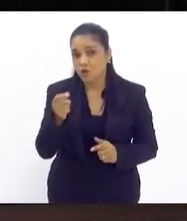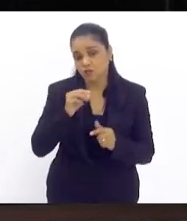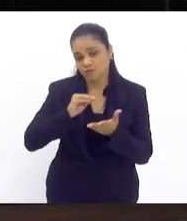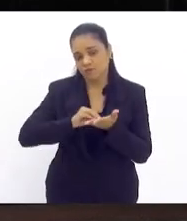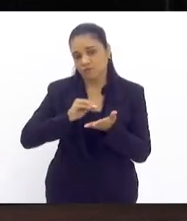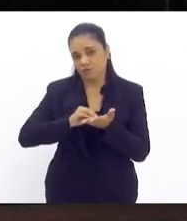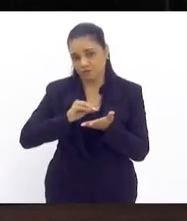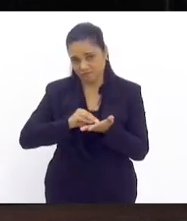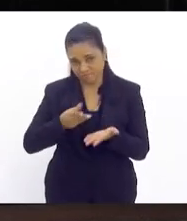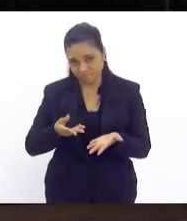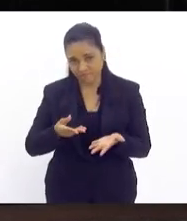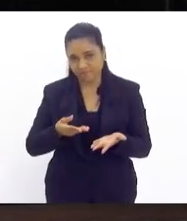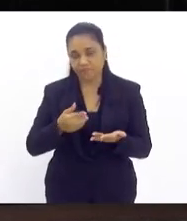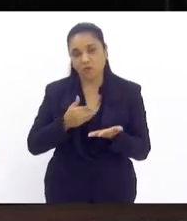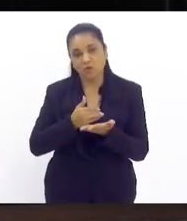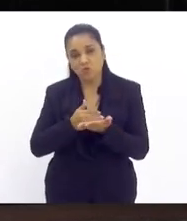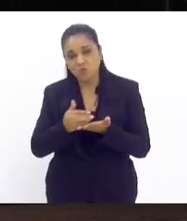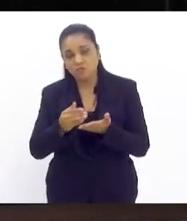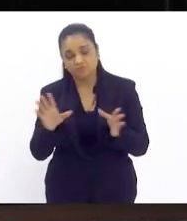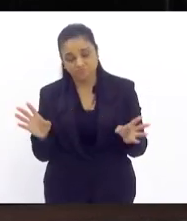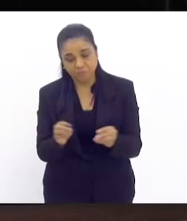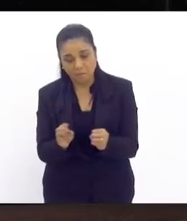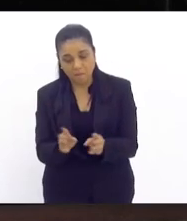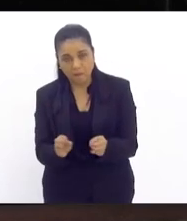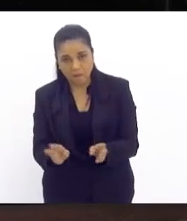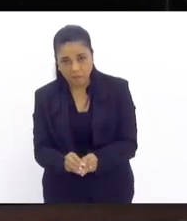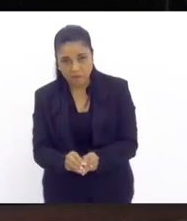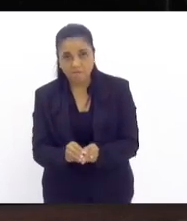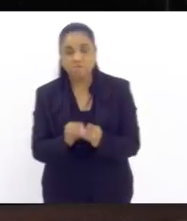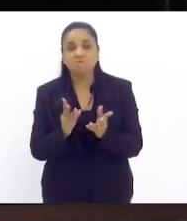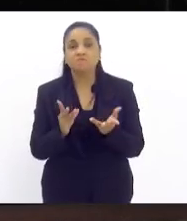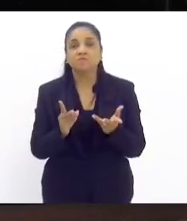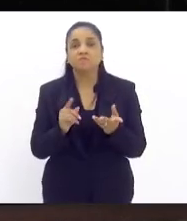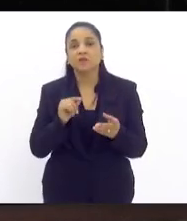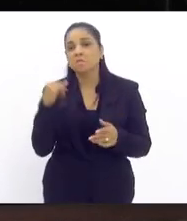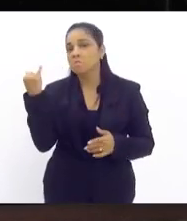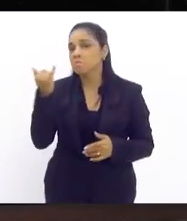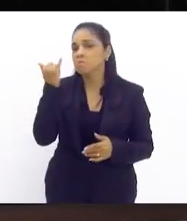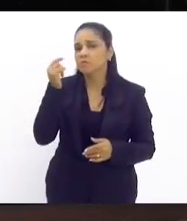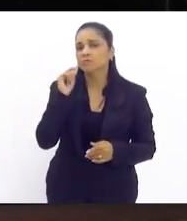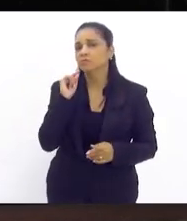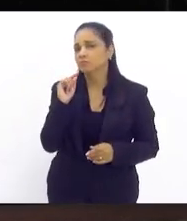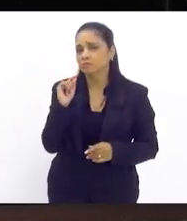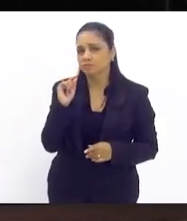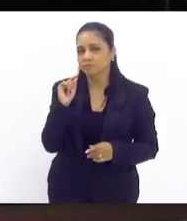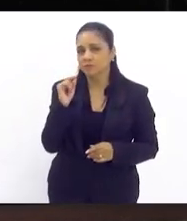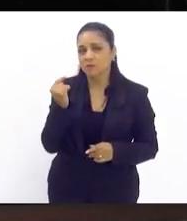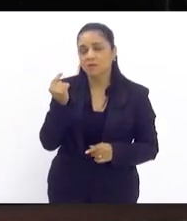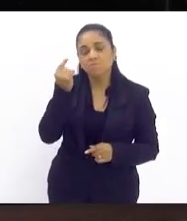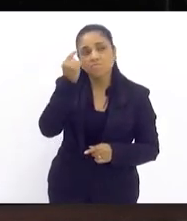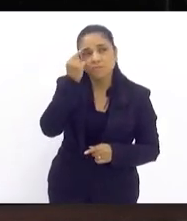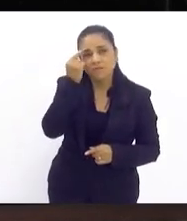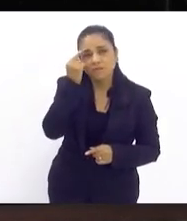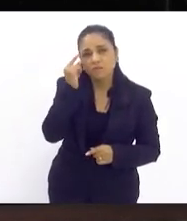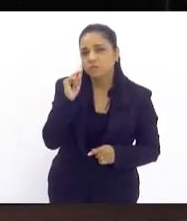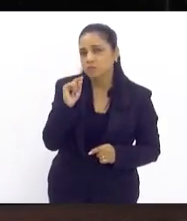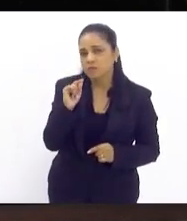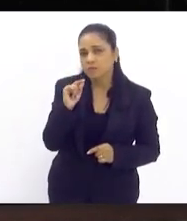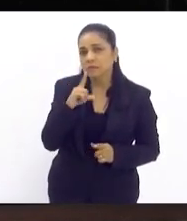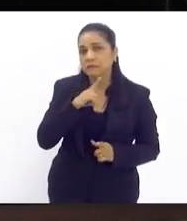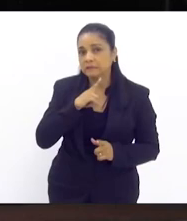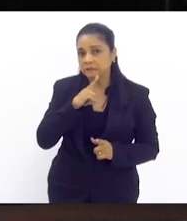né, a nossa conclusão, é importante que a gente tenha em mente, né, que temos